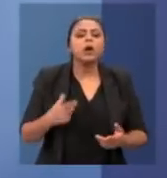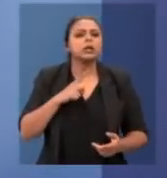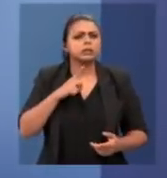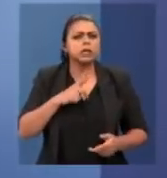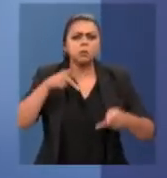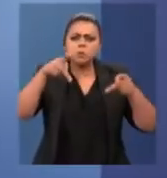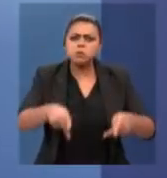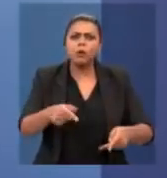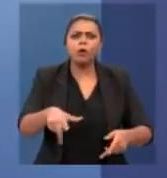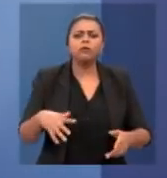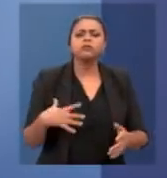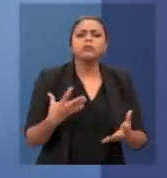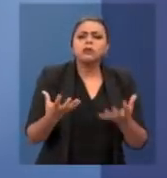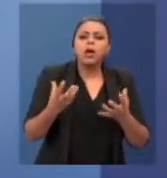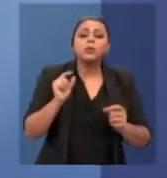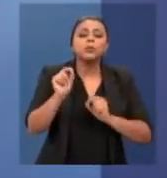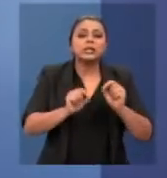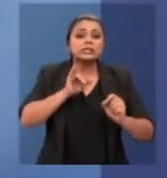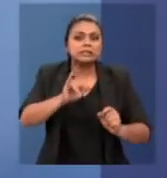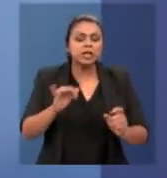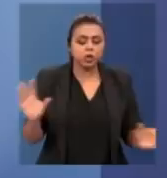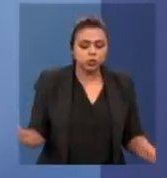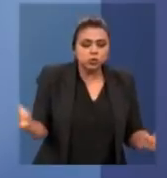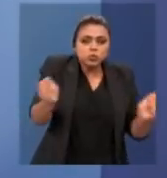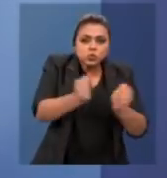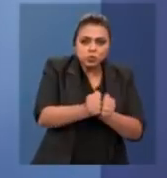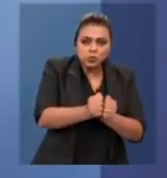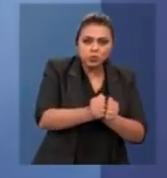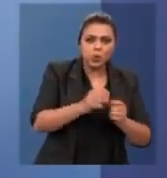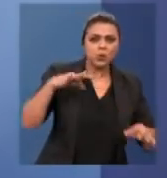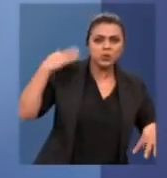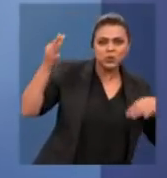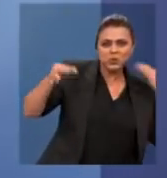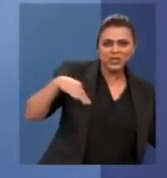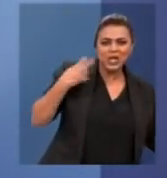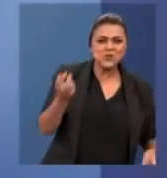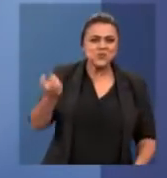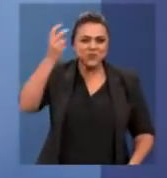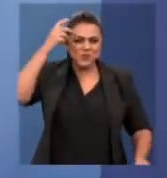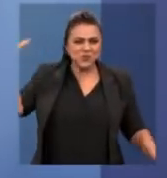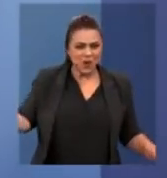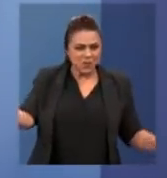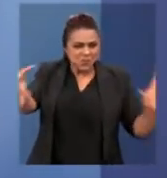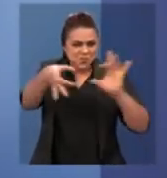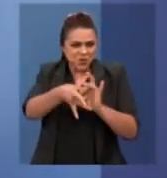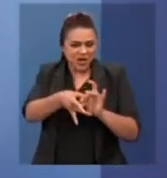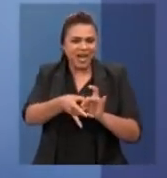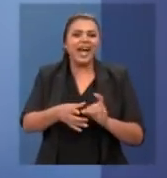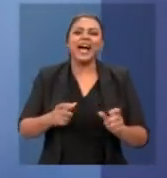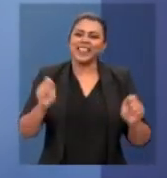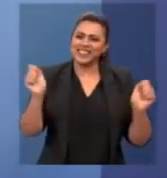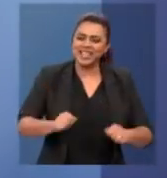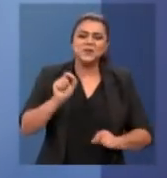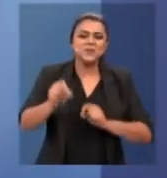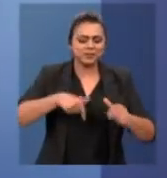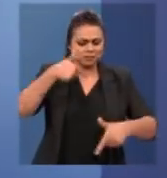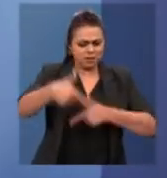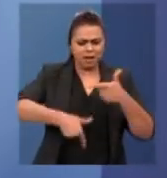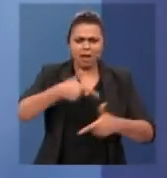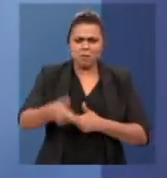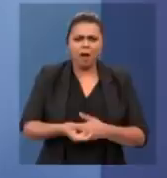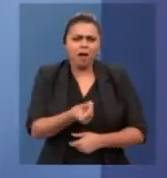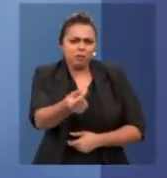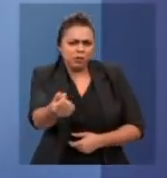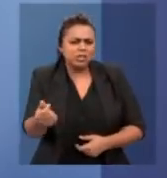população demonstra que se aliar turismo e cultura nós vamos gerar renda e trabalho e emprego com a